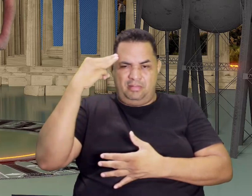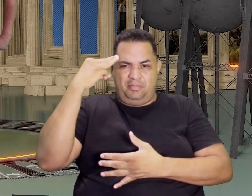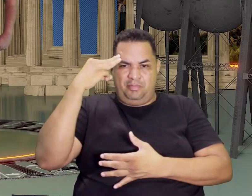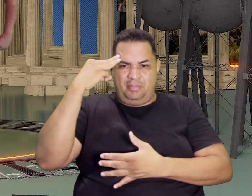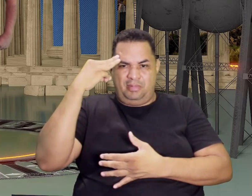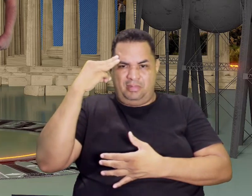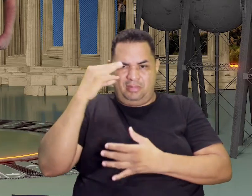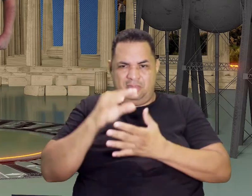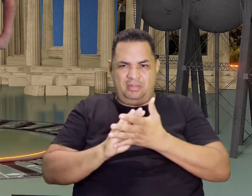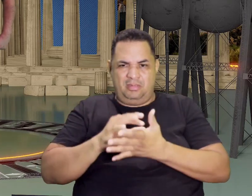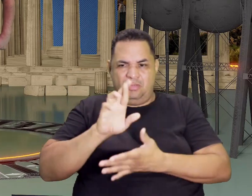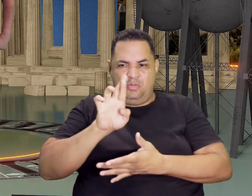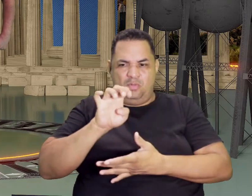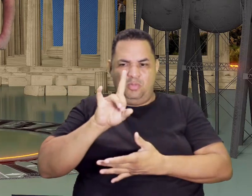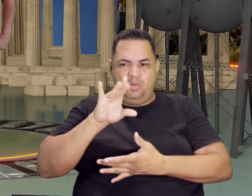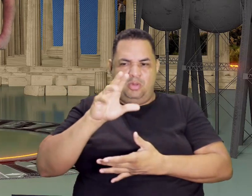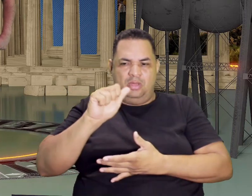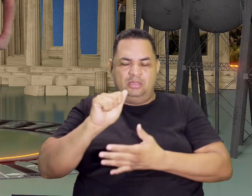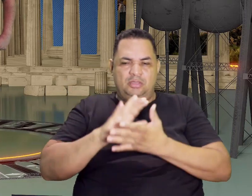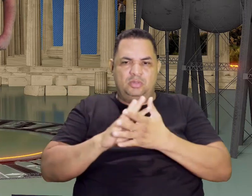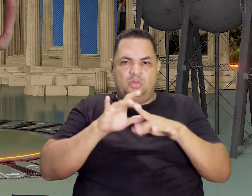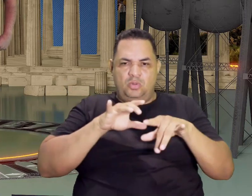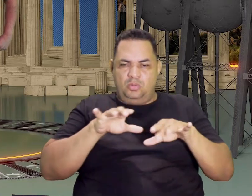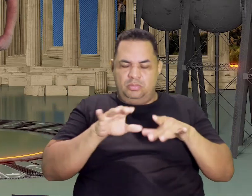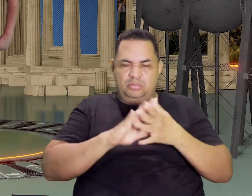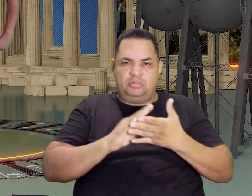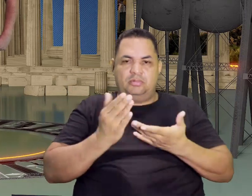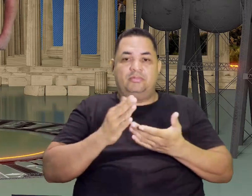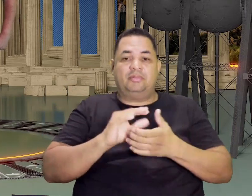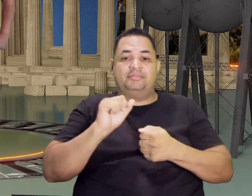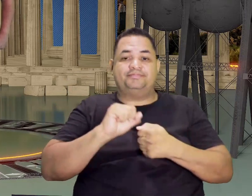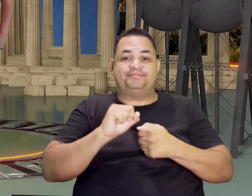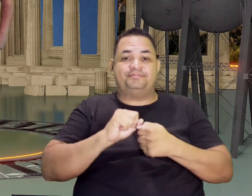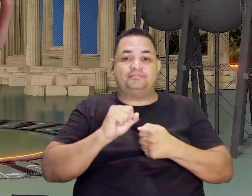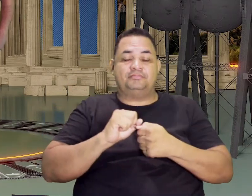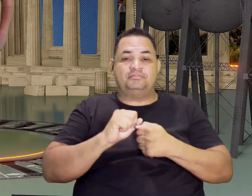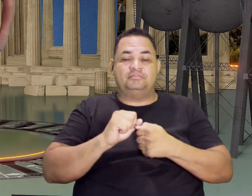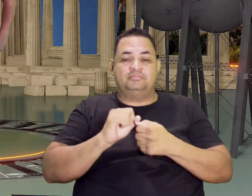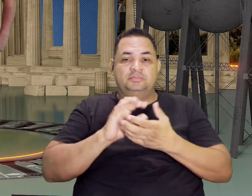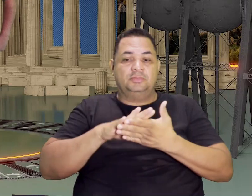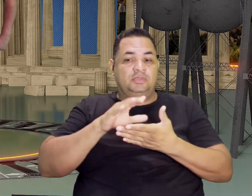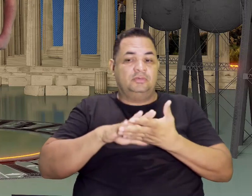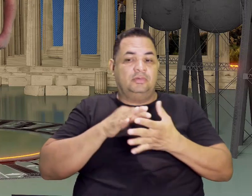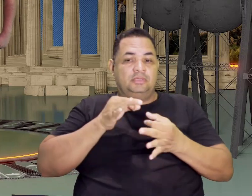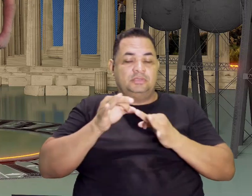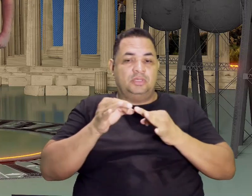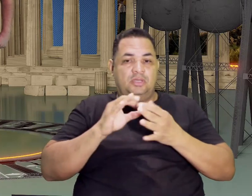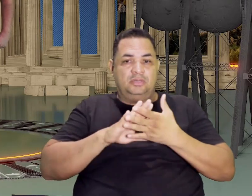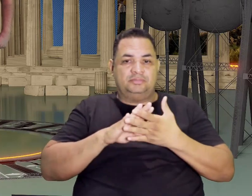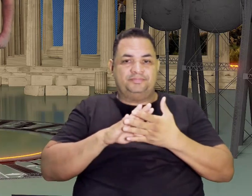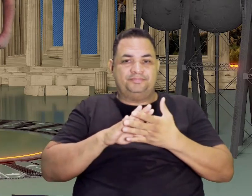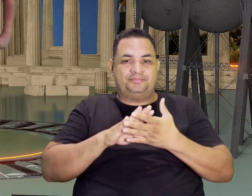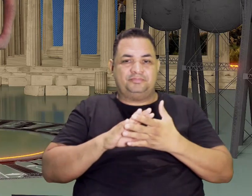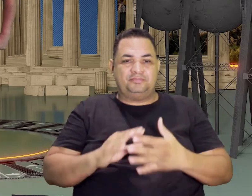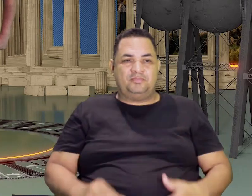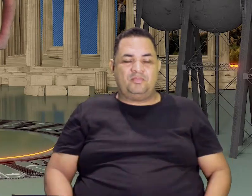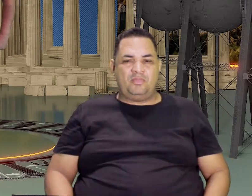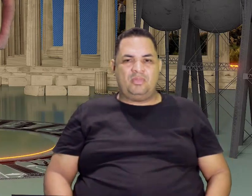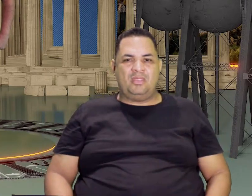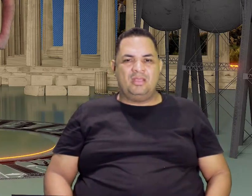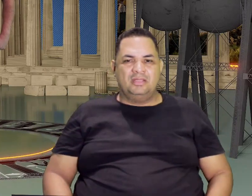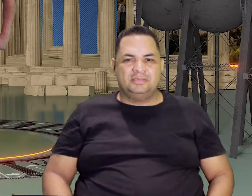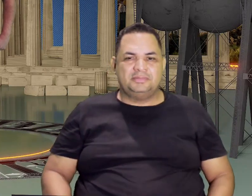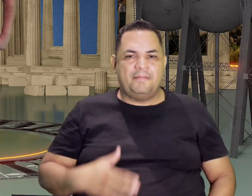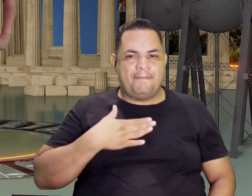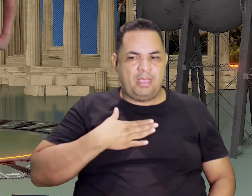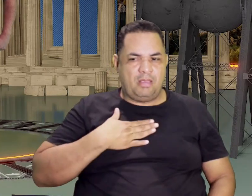né, do computador é que vai fazer para você. Você vai dar só a ordem. Só que olha só, na